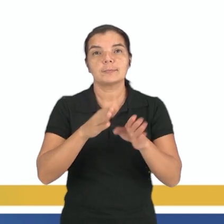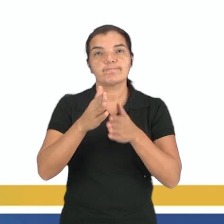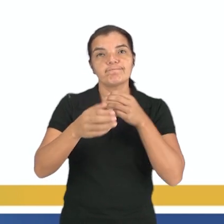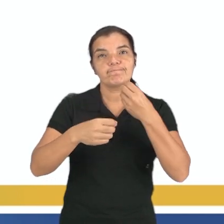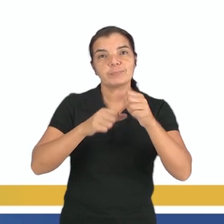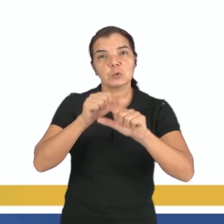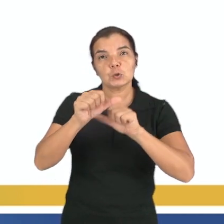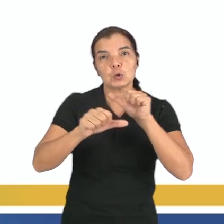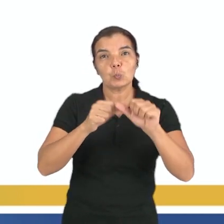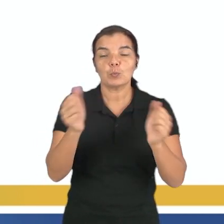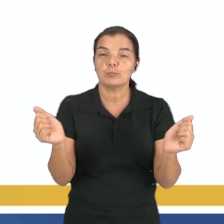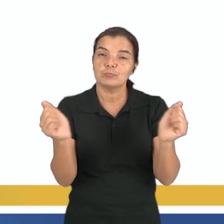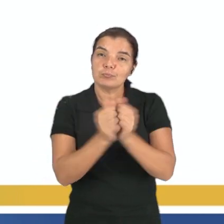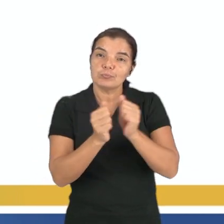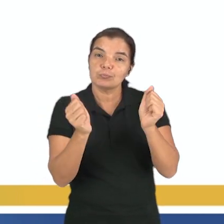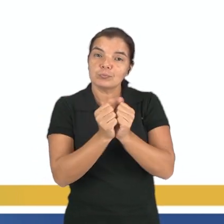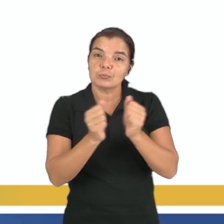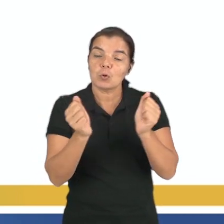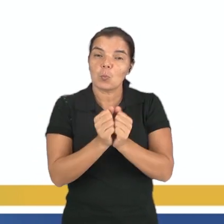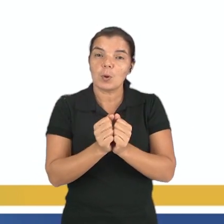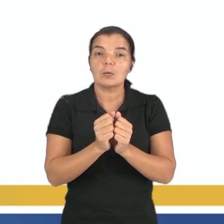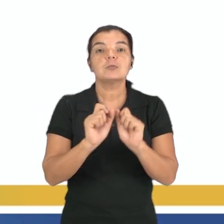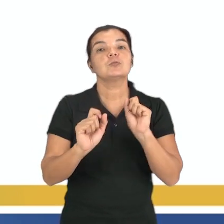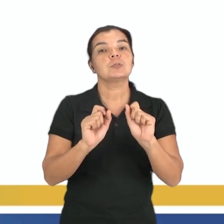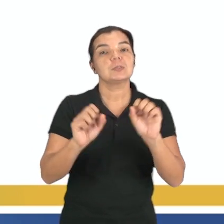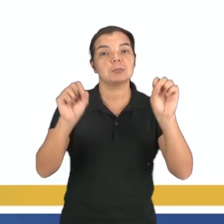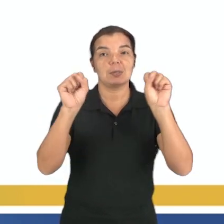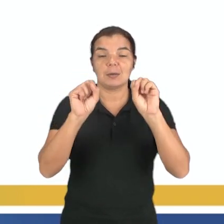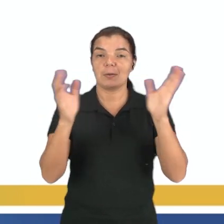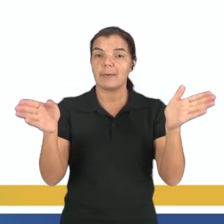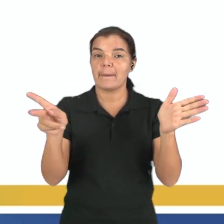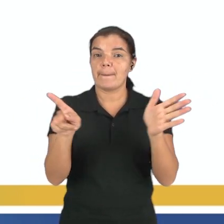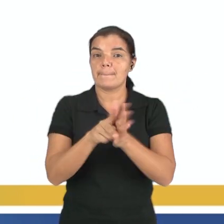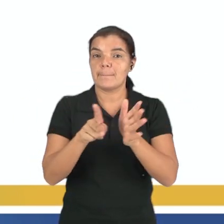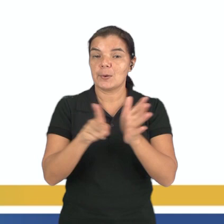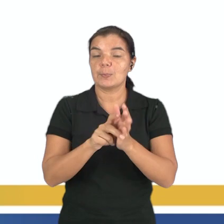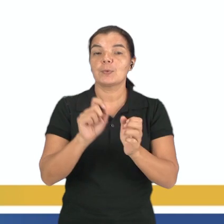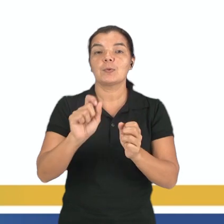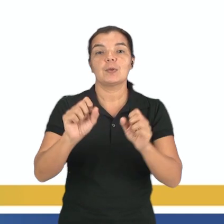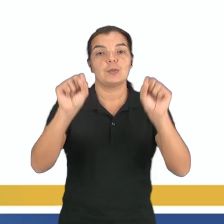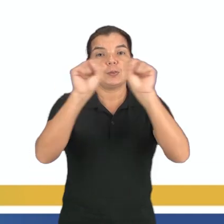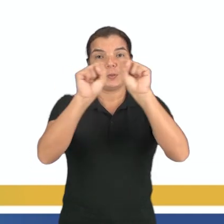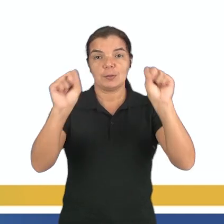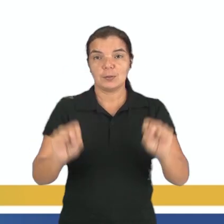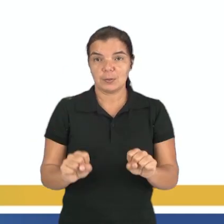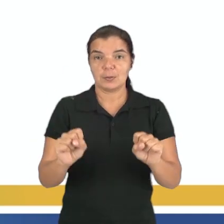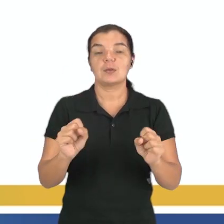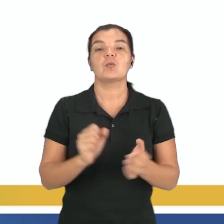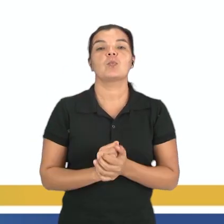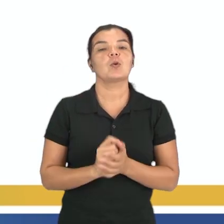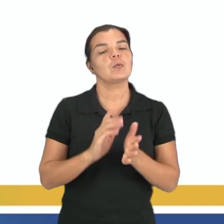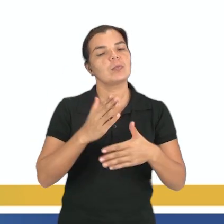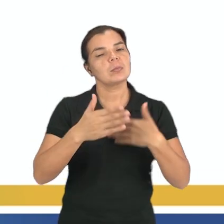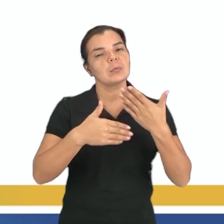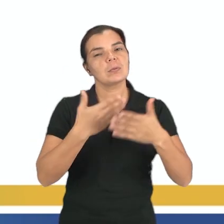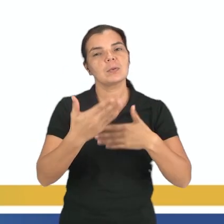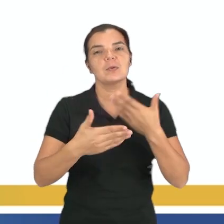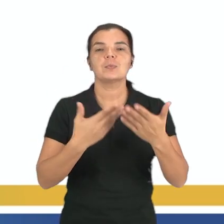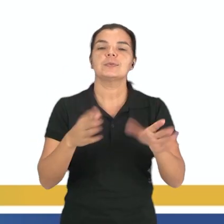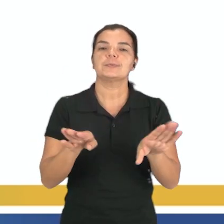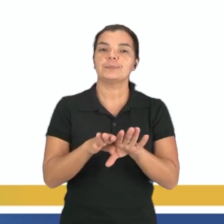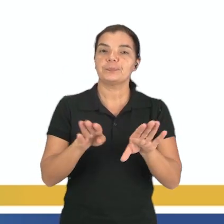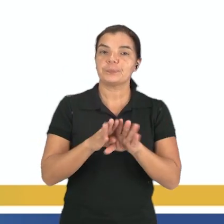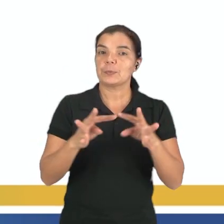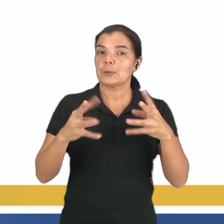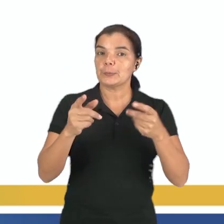conforme os órgãos se agrupam e vão ter uma função determinada, a gente vai ter os sistemas e conforme a gente tem os